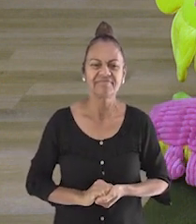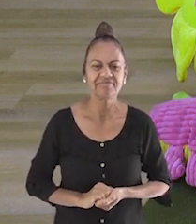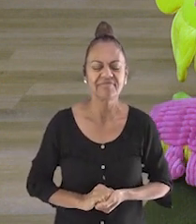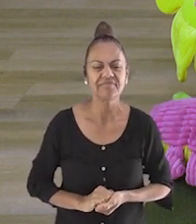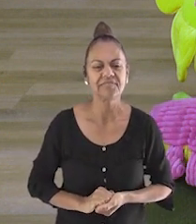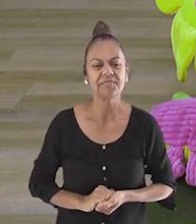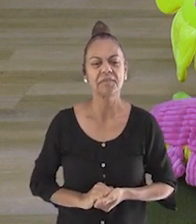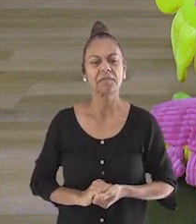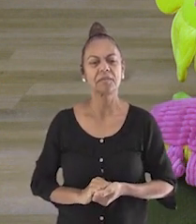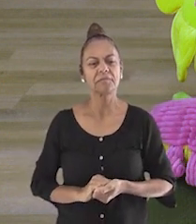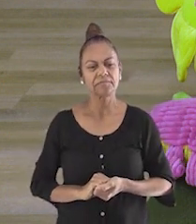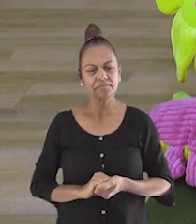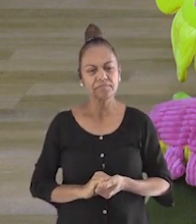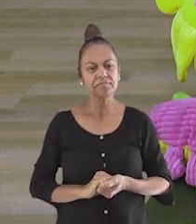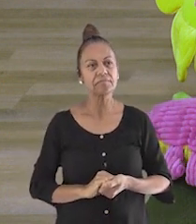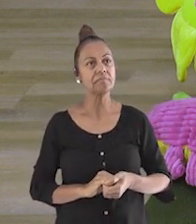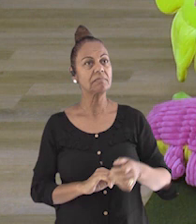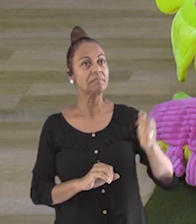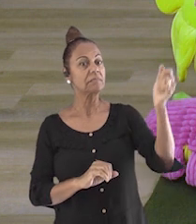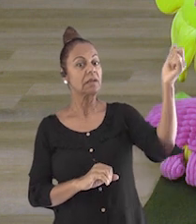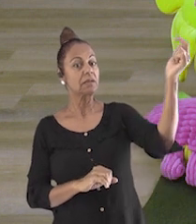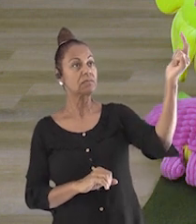lá.